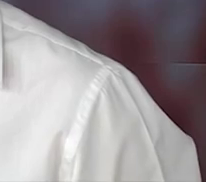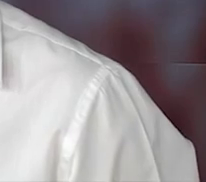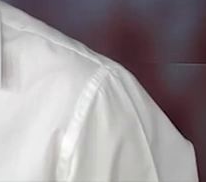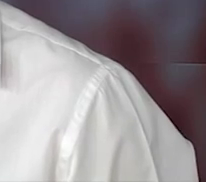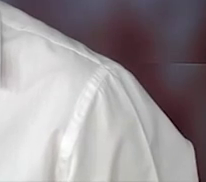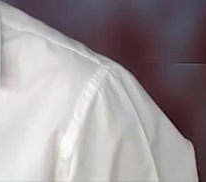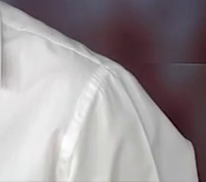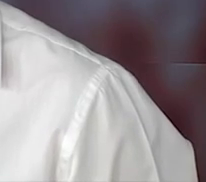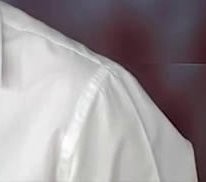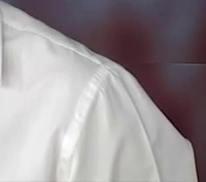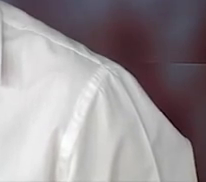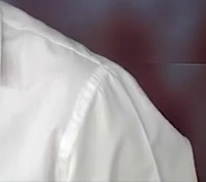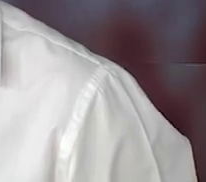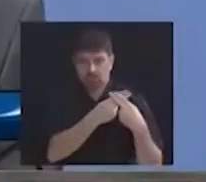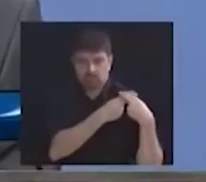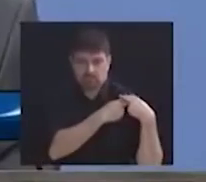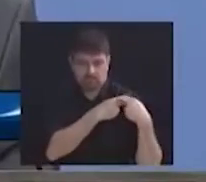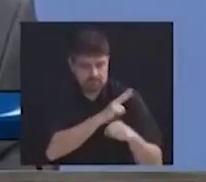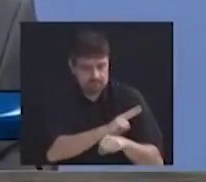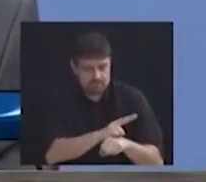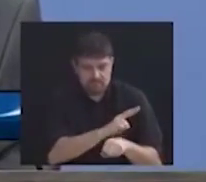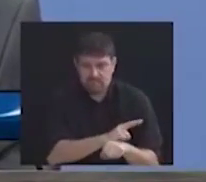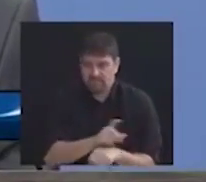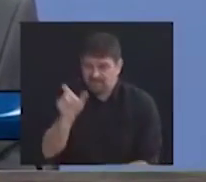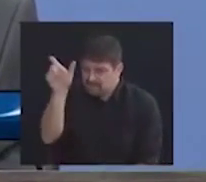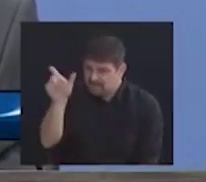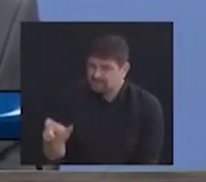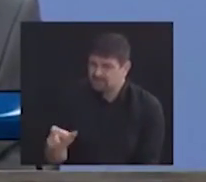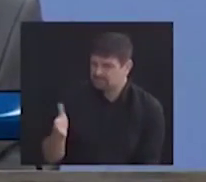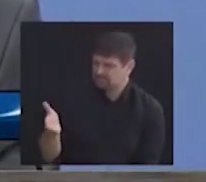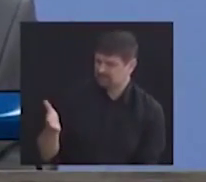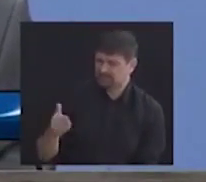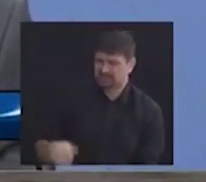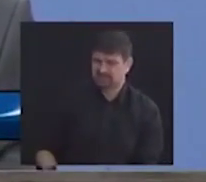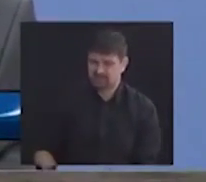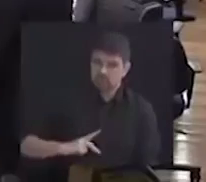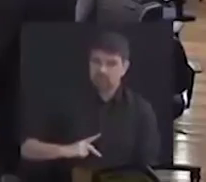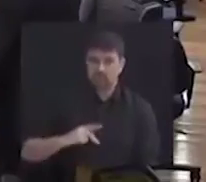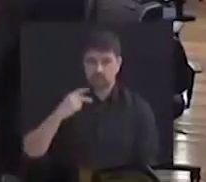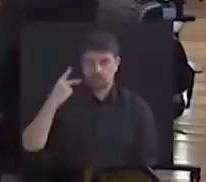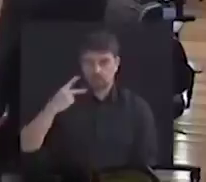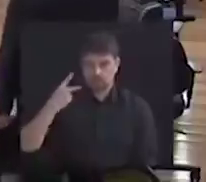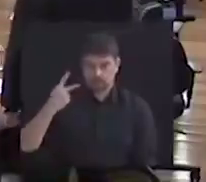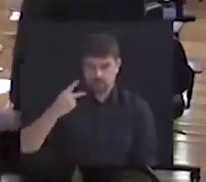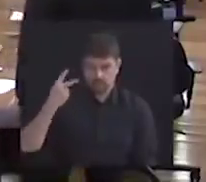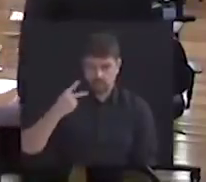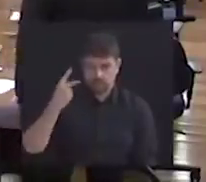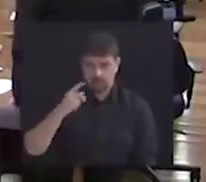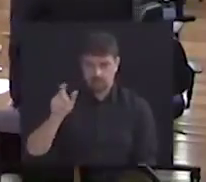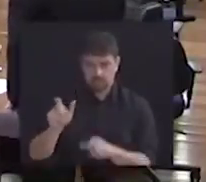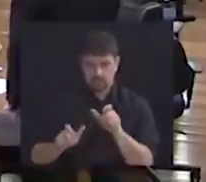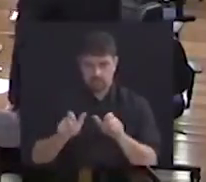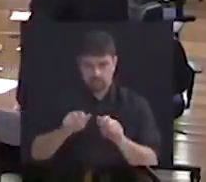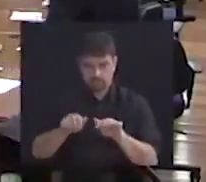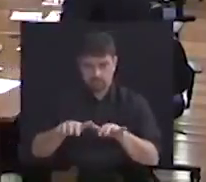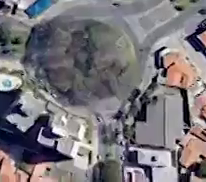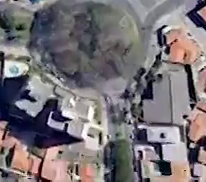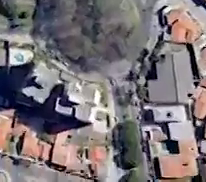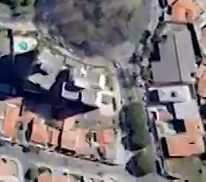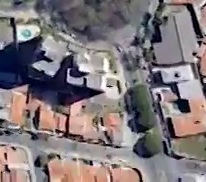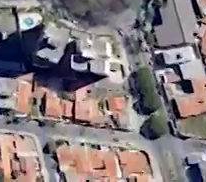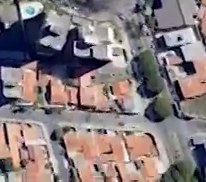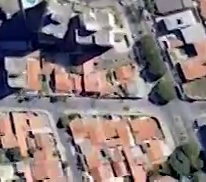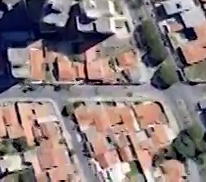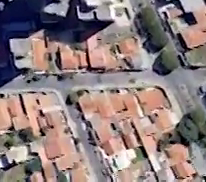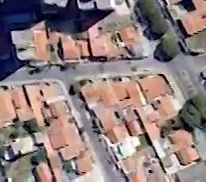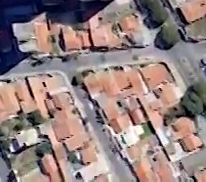mais responsabilidade da população. O vereador do Partido da República, professor Alberto, durante a 51ª reunião, citou o caso